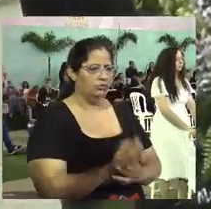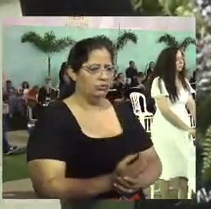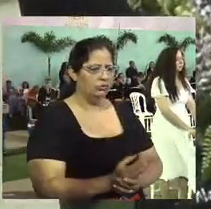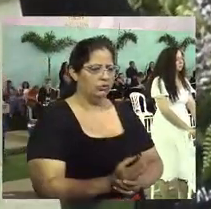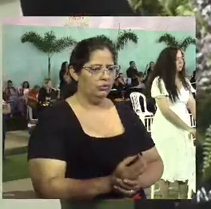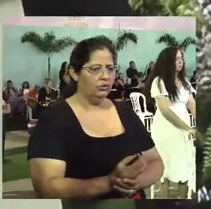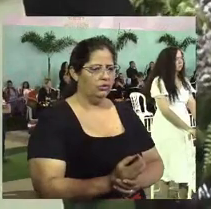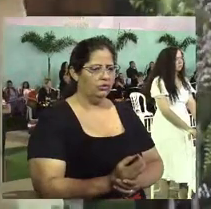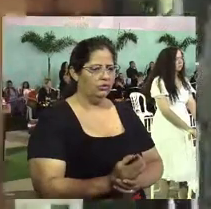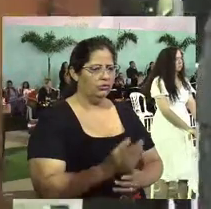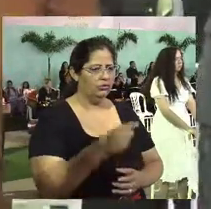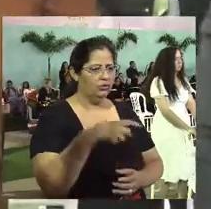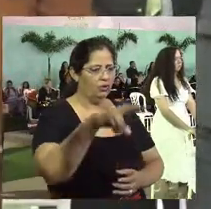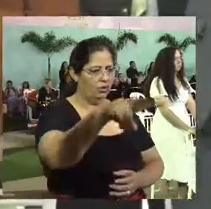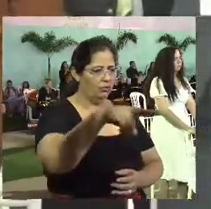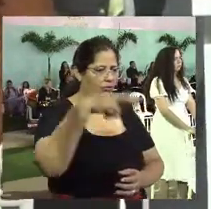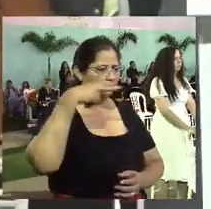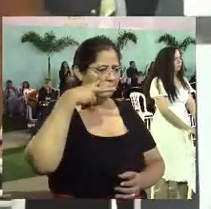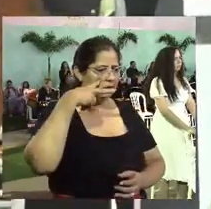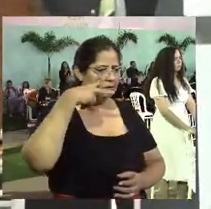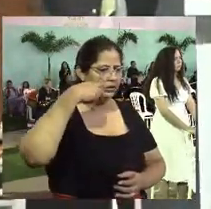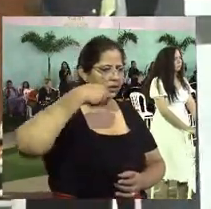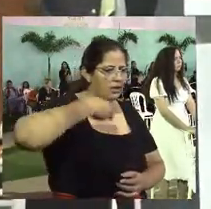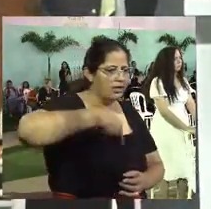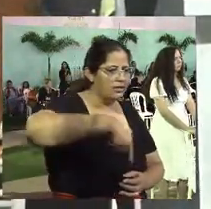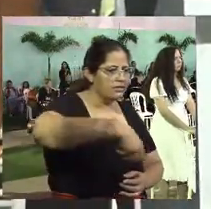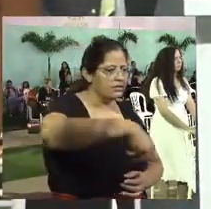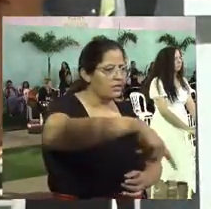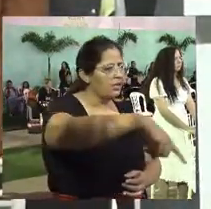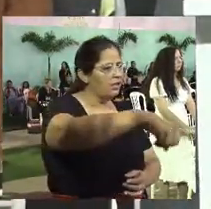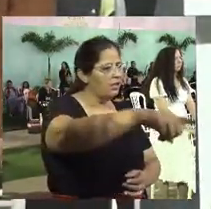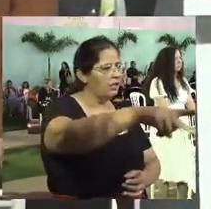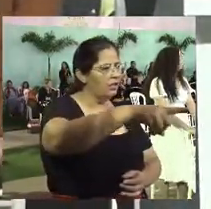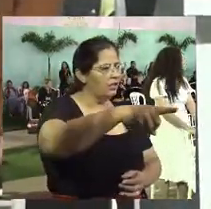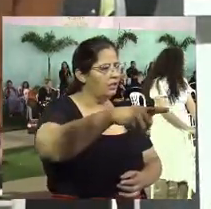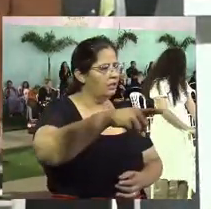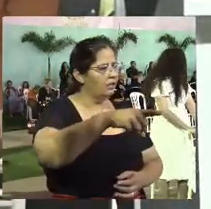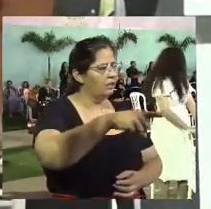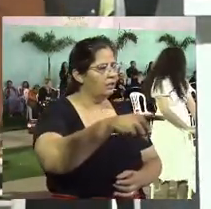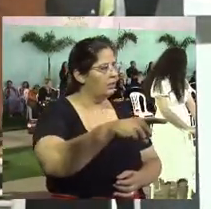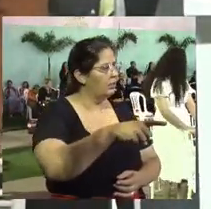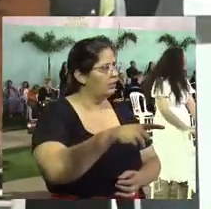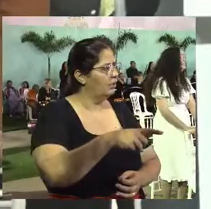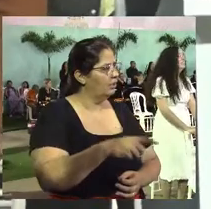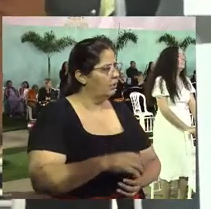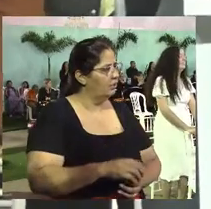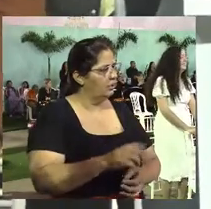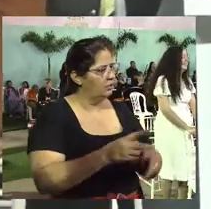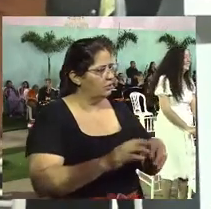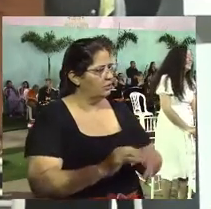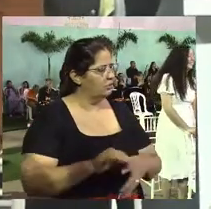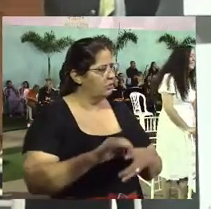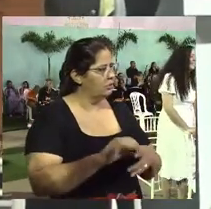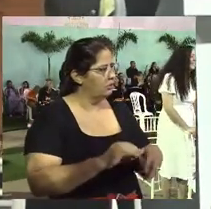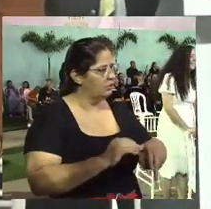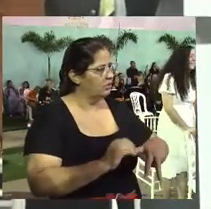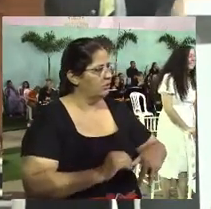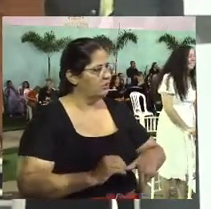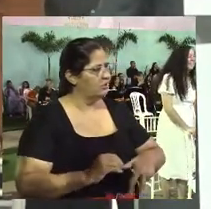vocês vão já já Olhe para cá sair pela cidade agora de dois em dois uma multidão